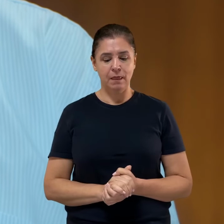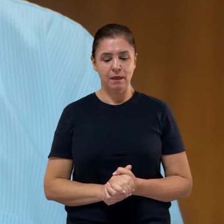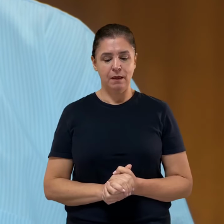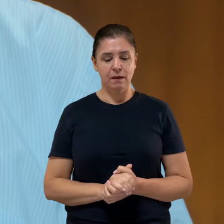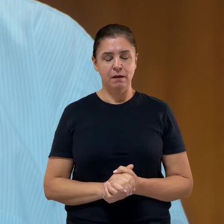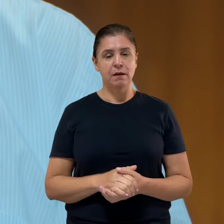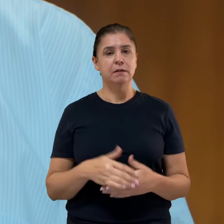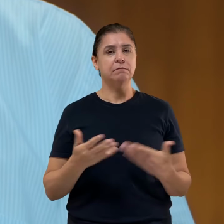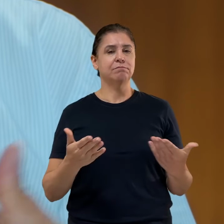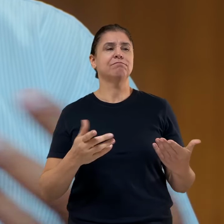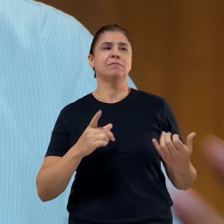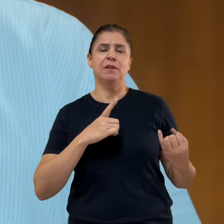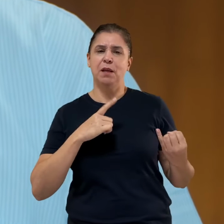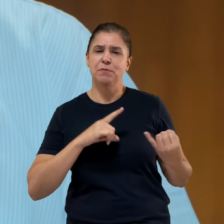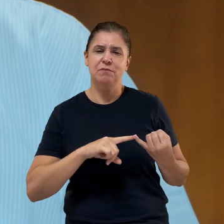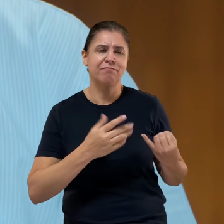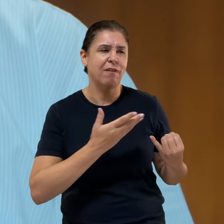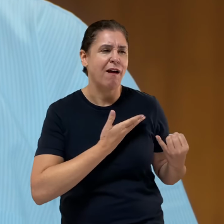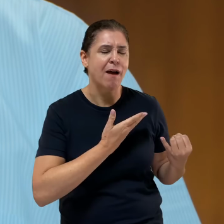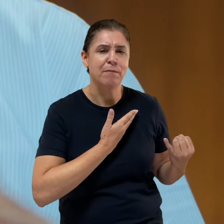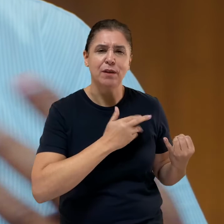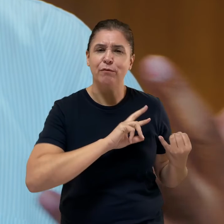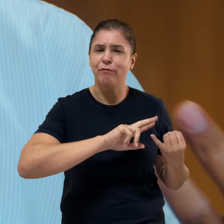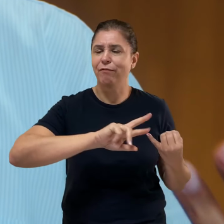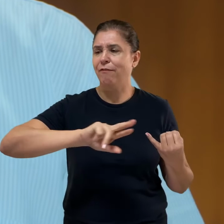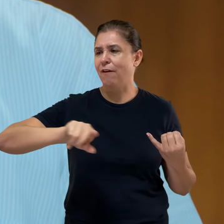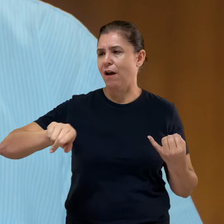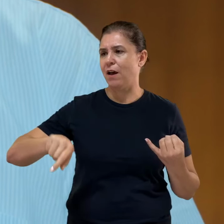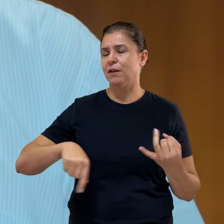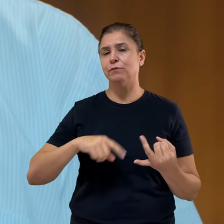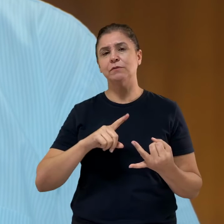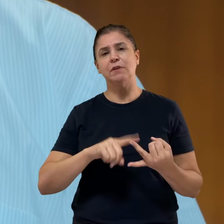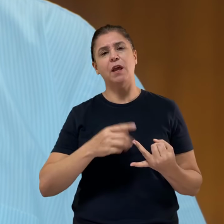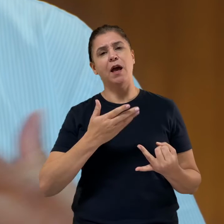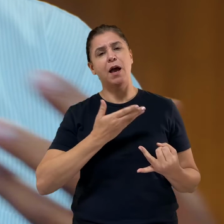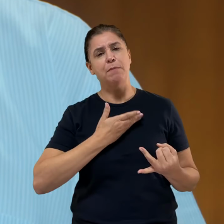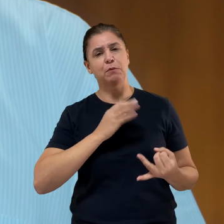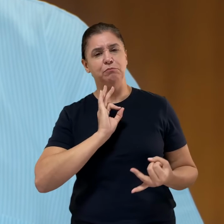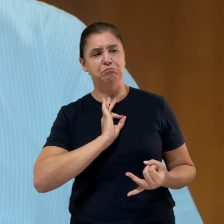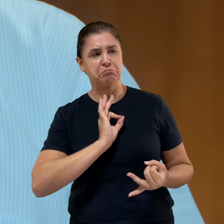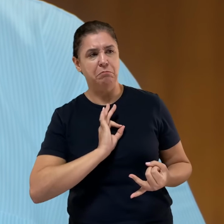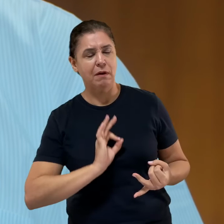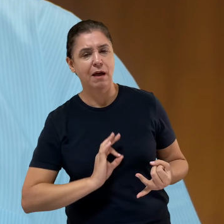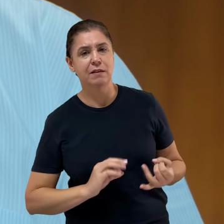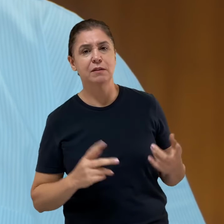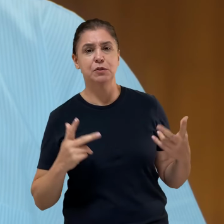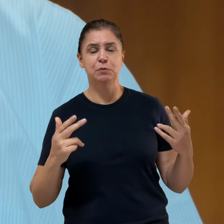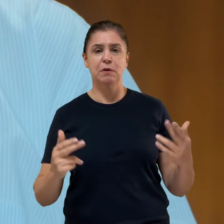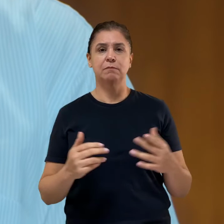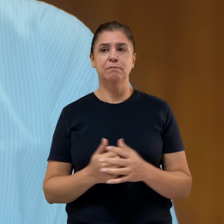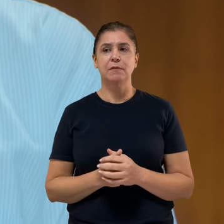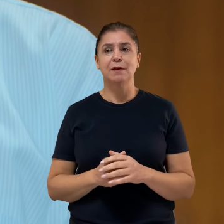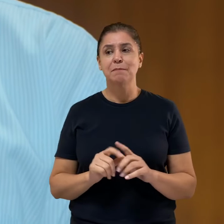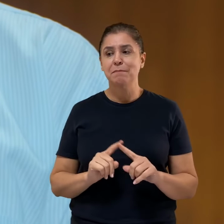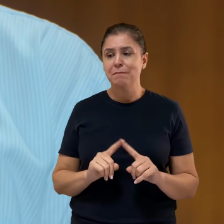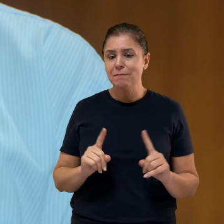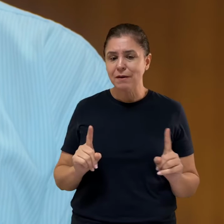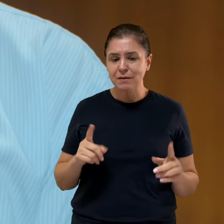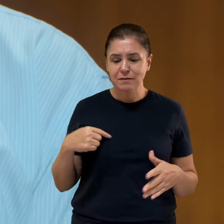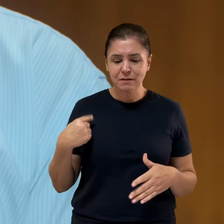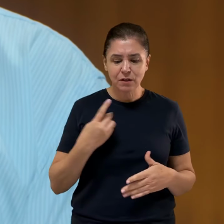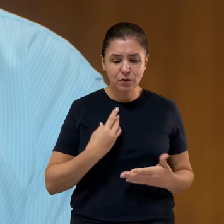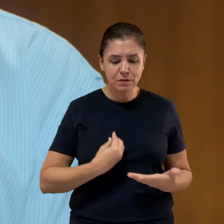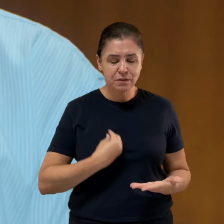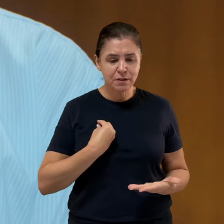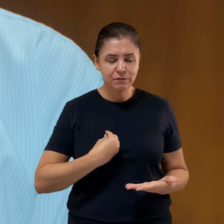Certo que a gente tem vários amigos, tem colegas de ministério, mas a nossa vida